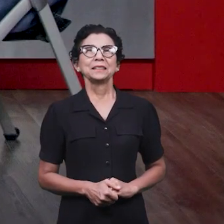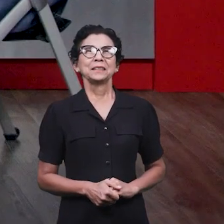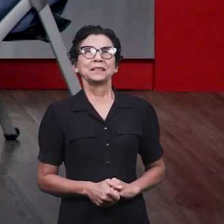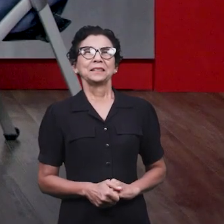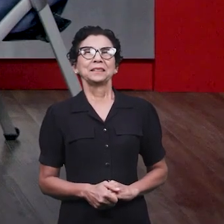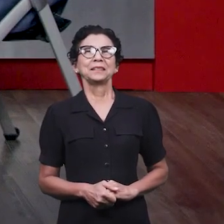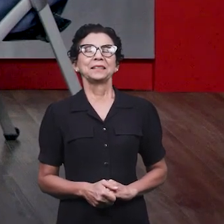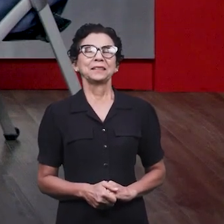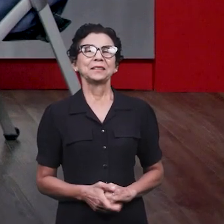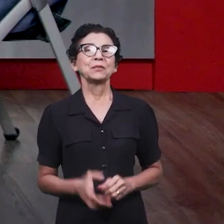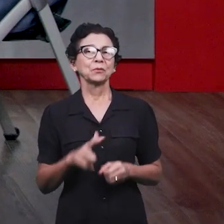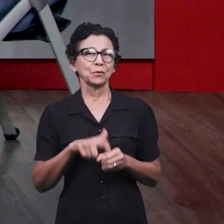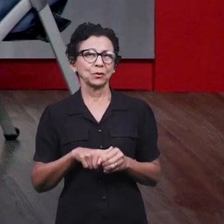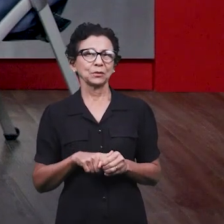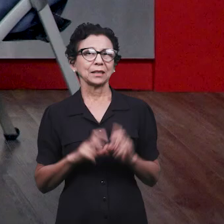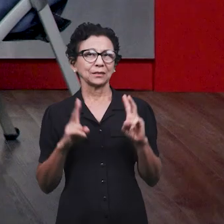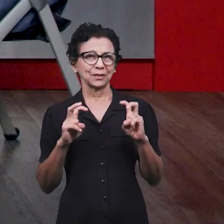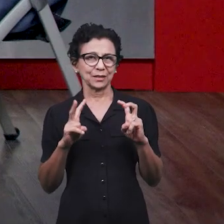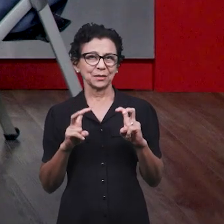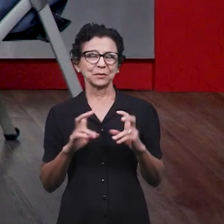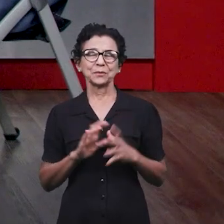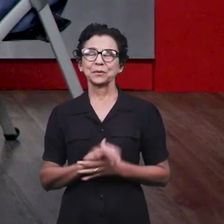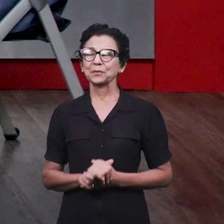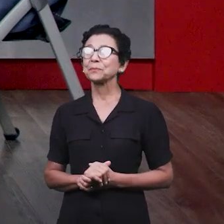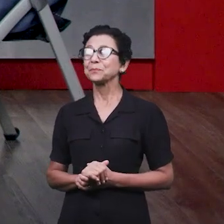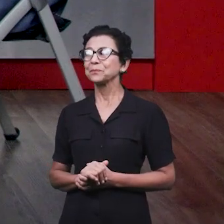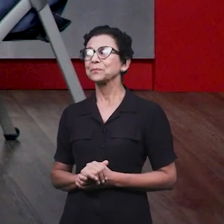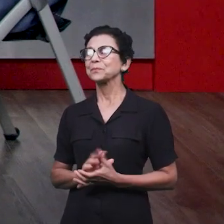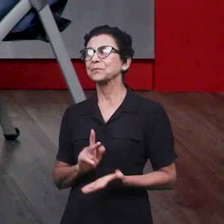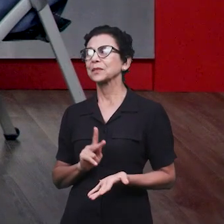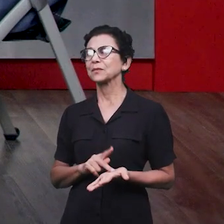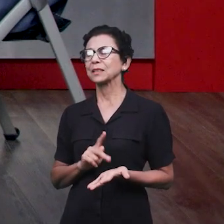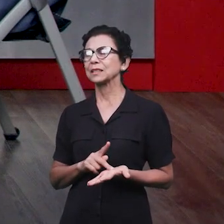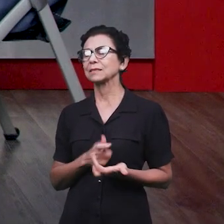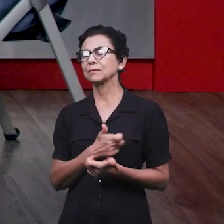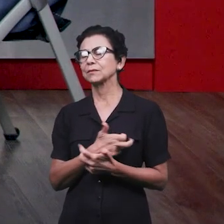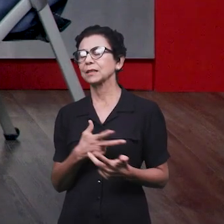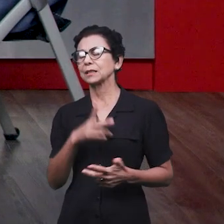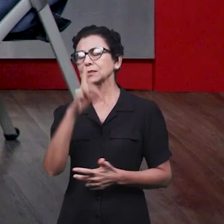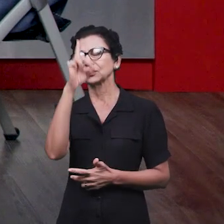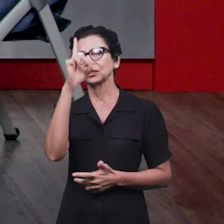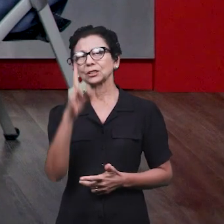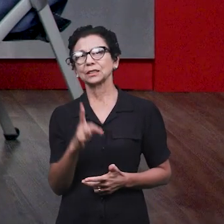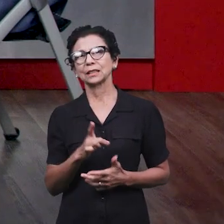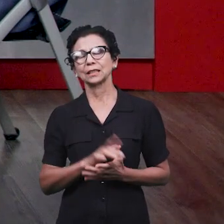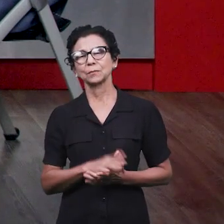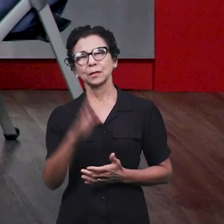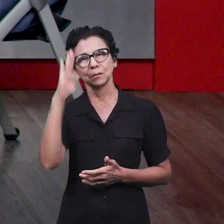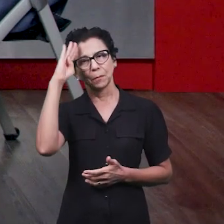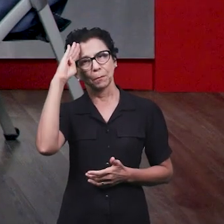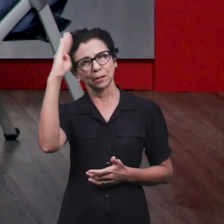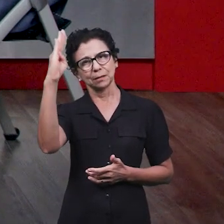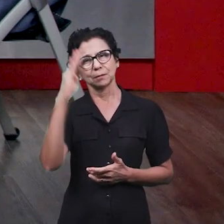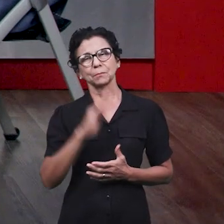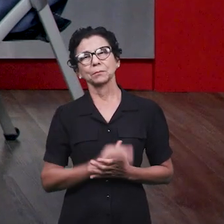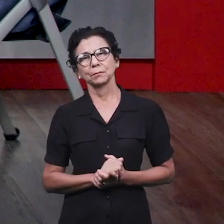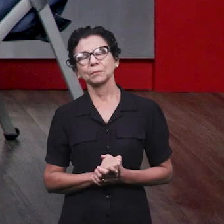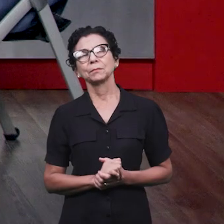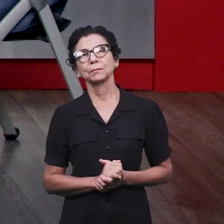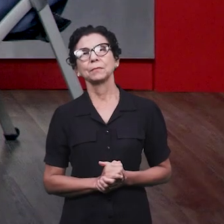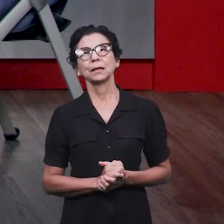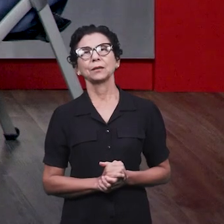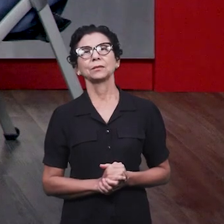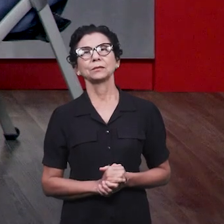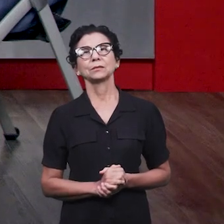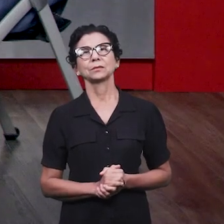poder falar sobre isso novamente. Sim, é verdade, são muitos os direitos, mas eu acho que aqueles que nós mencionamos aqui já, essas pessoas